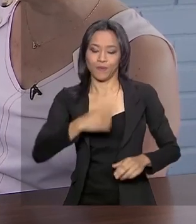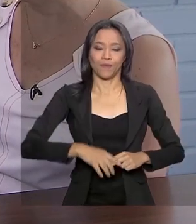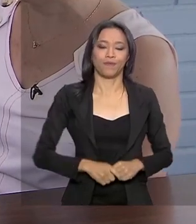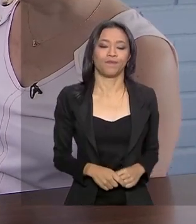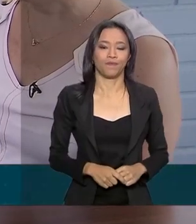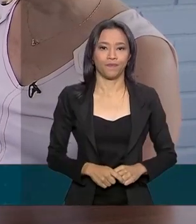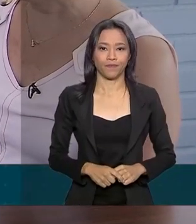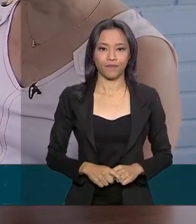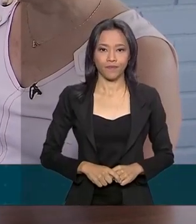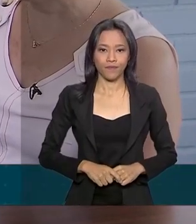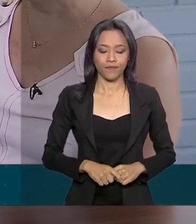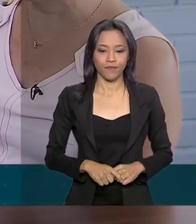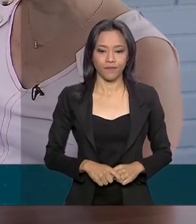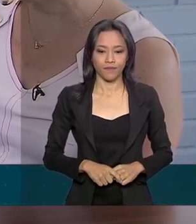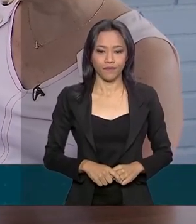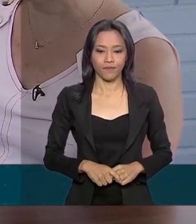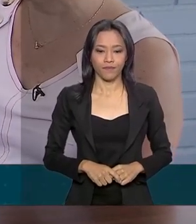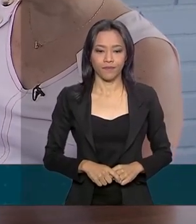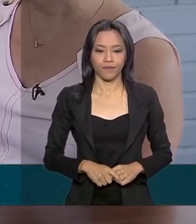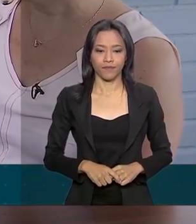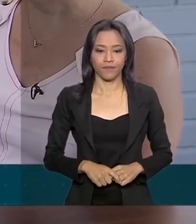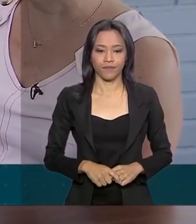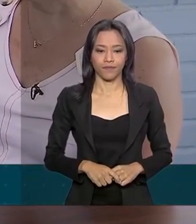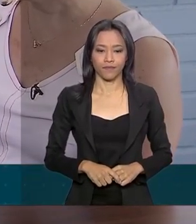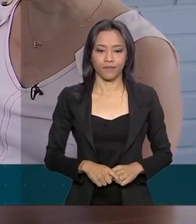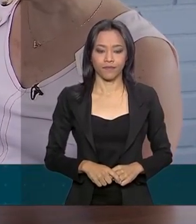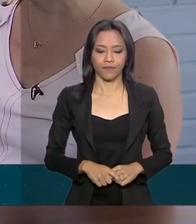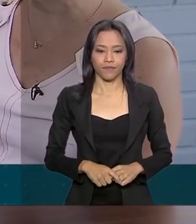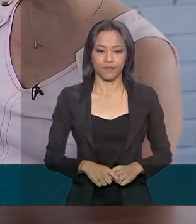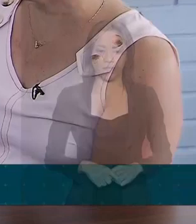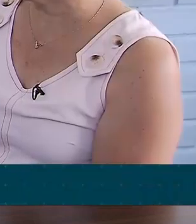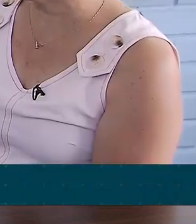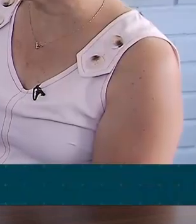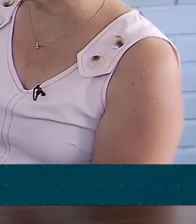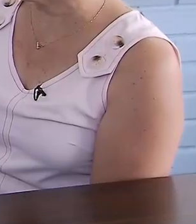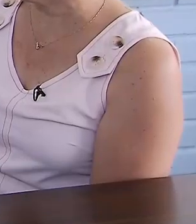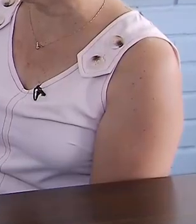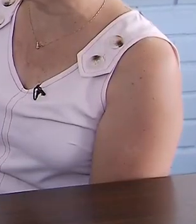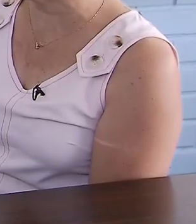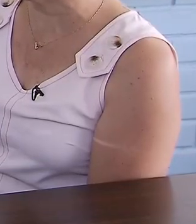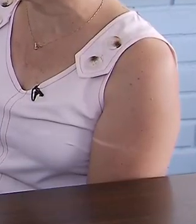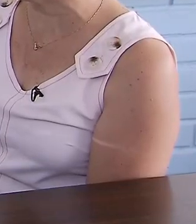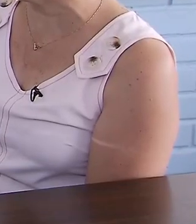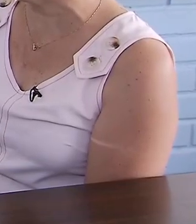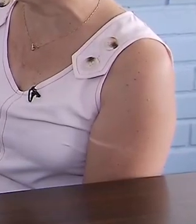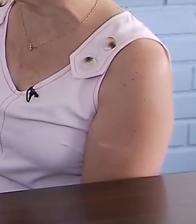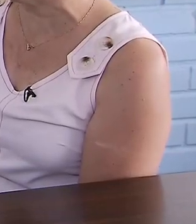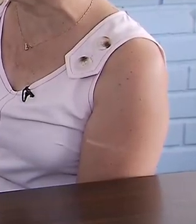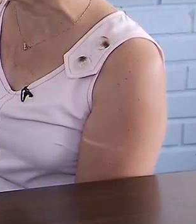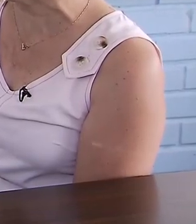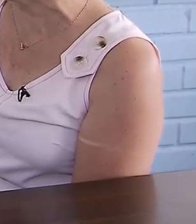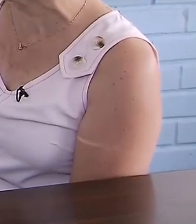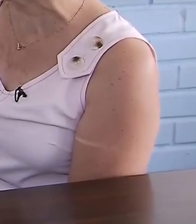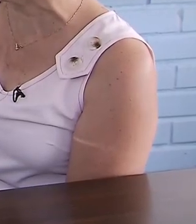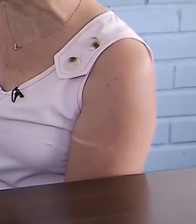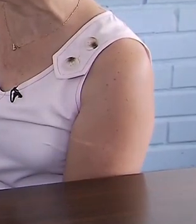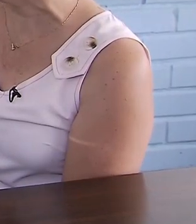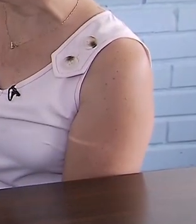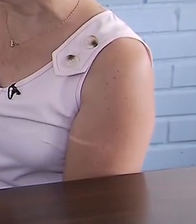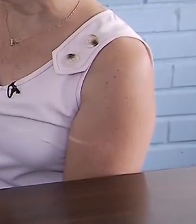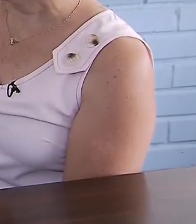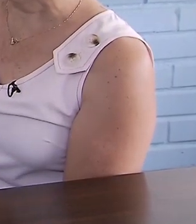ganho o que era proibido não podia nem usar libras eles sofreram muito conheço eu por